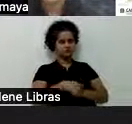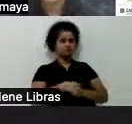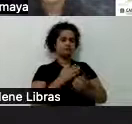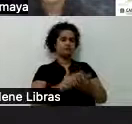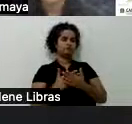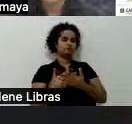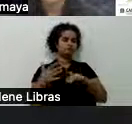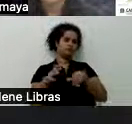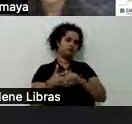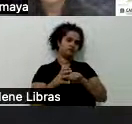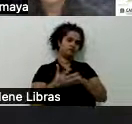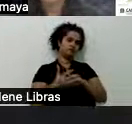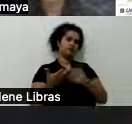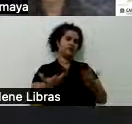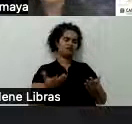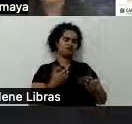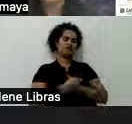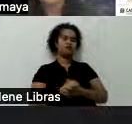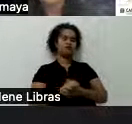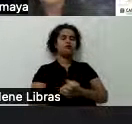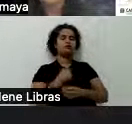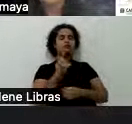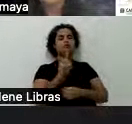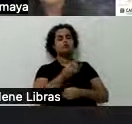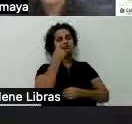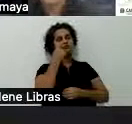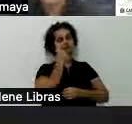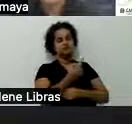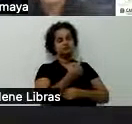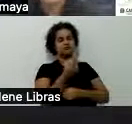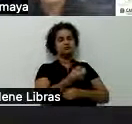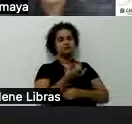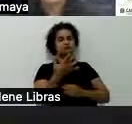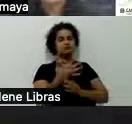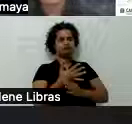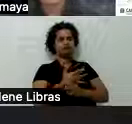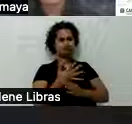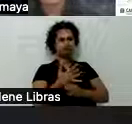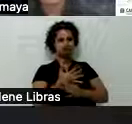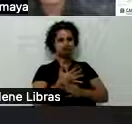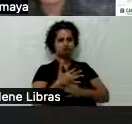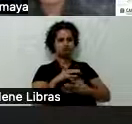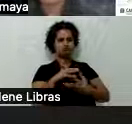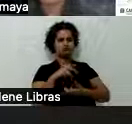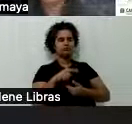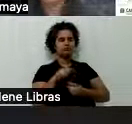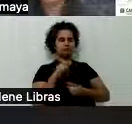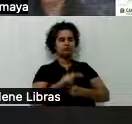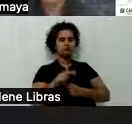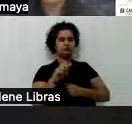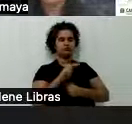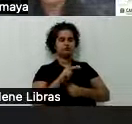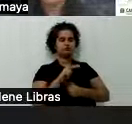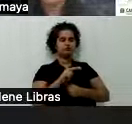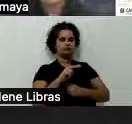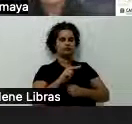pandemia, e a gente viu que várias cidades do mundo começaram a utilizar o urbanismo tático